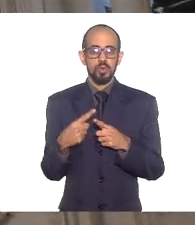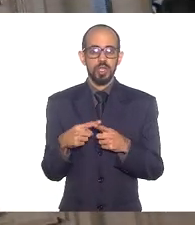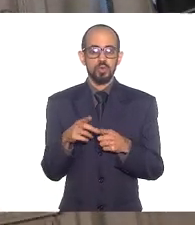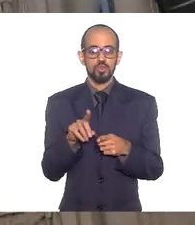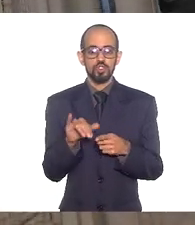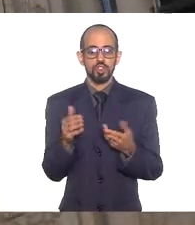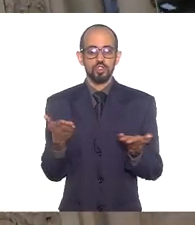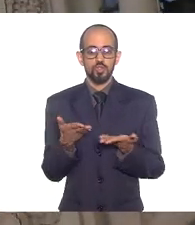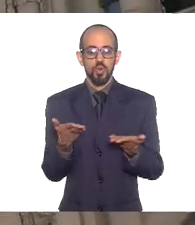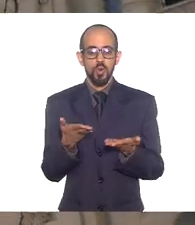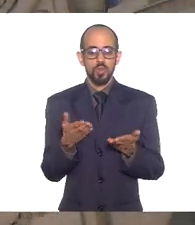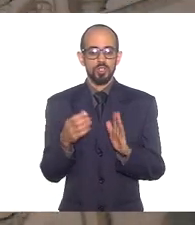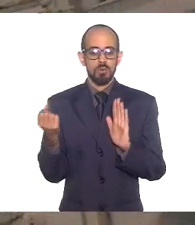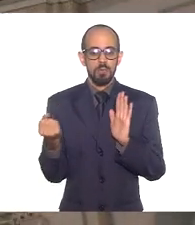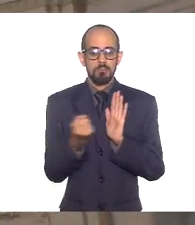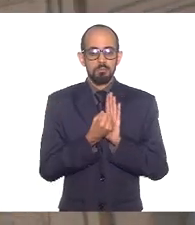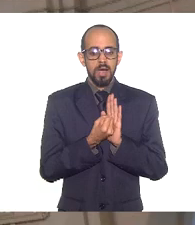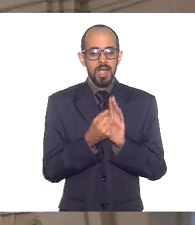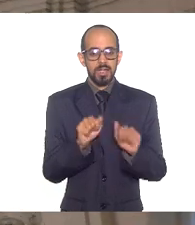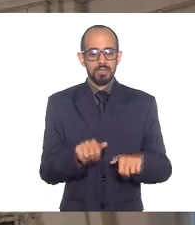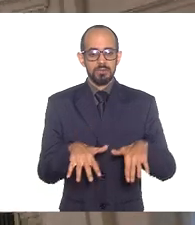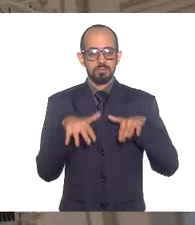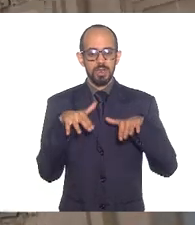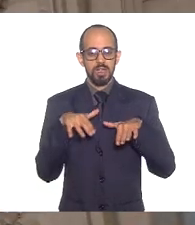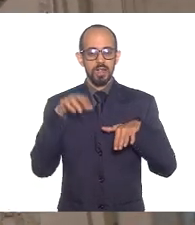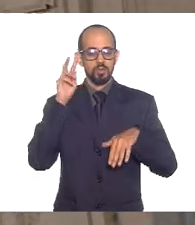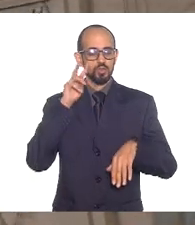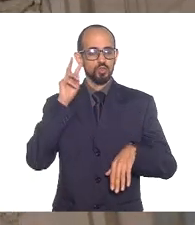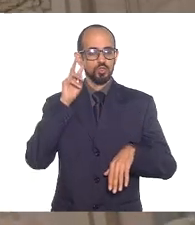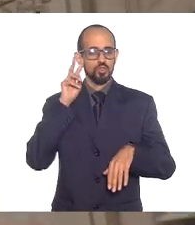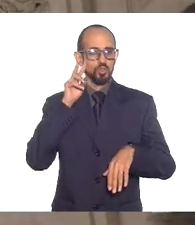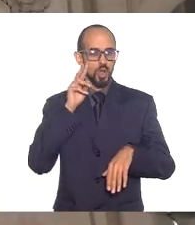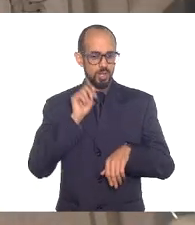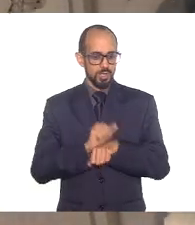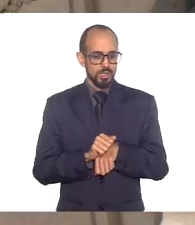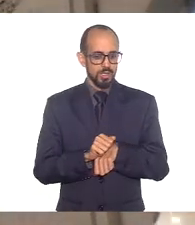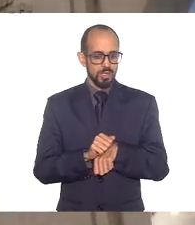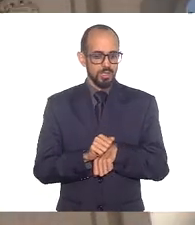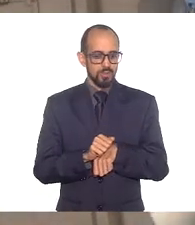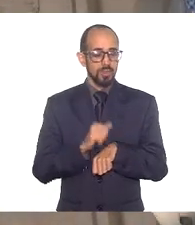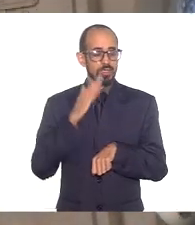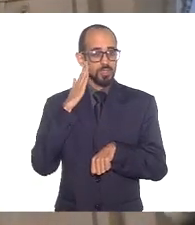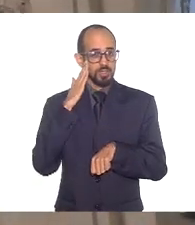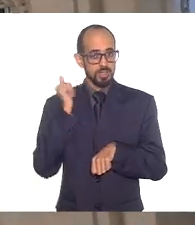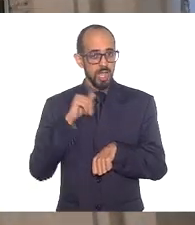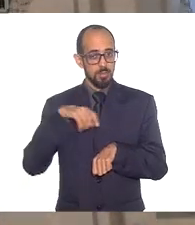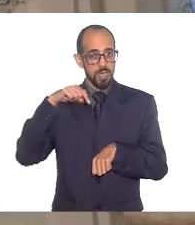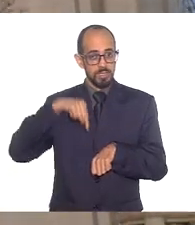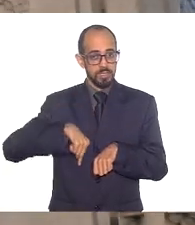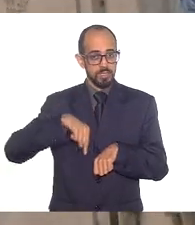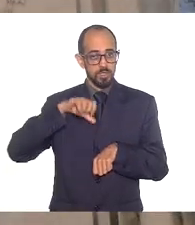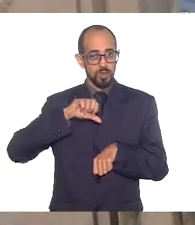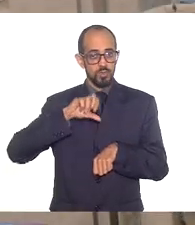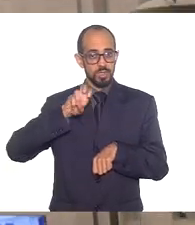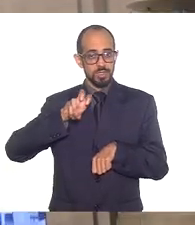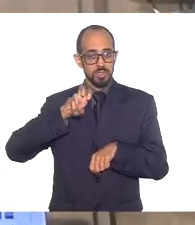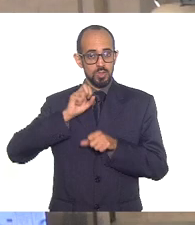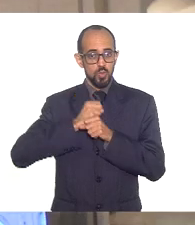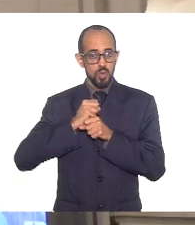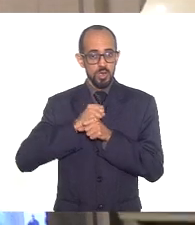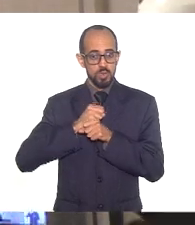marca também a nossa despedida desse plenário história como sabemos esse Palácio após 95 Anos de bons serviços